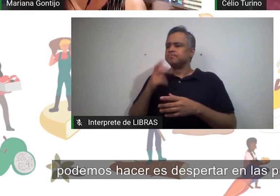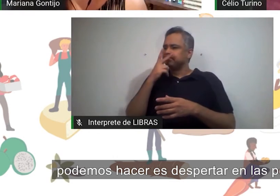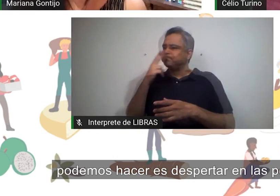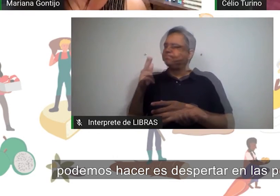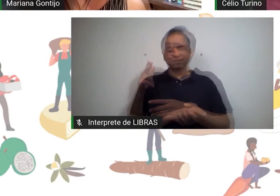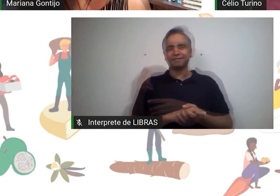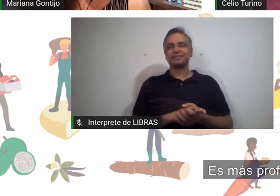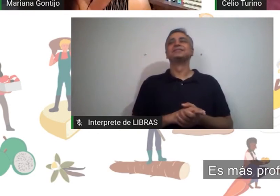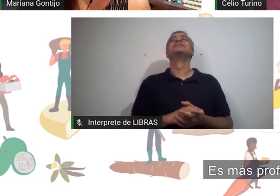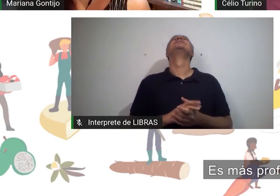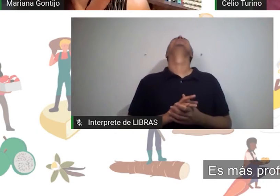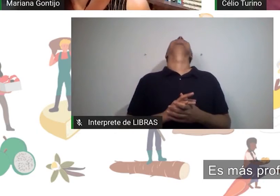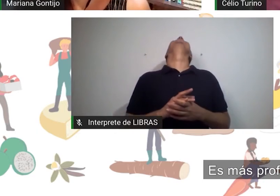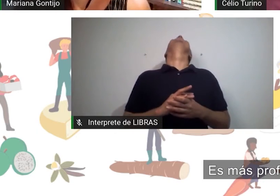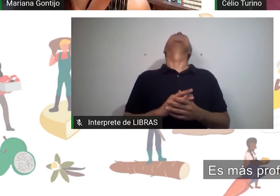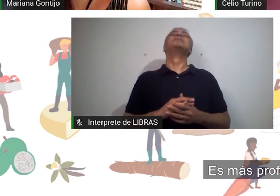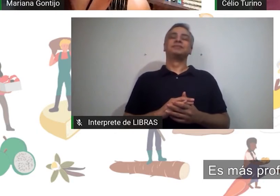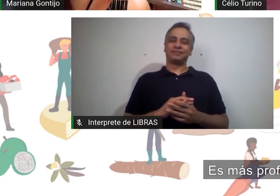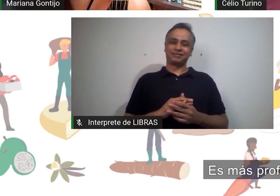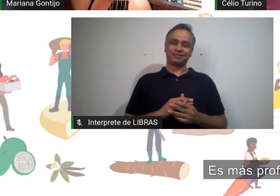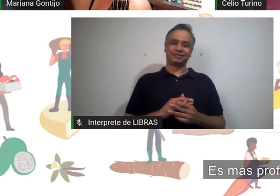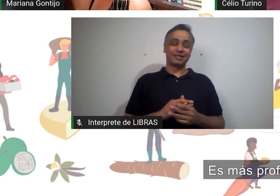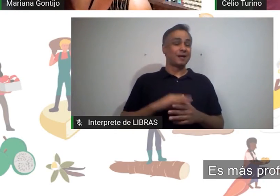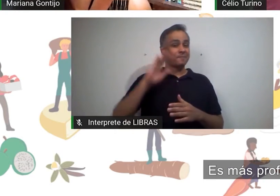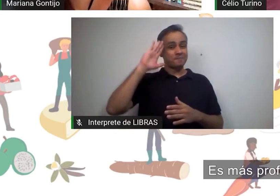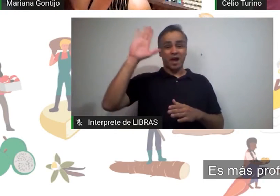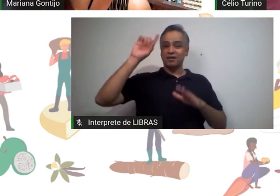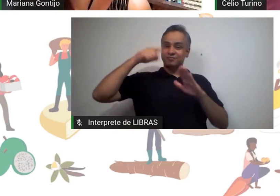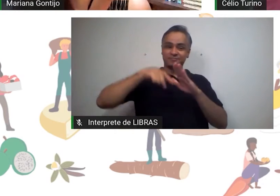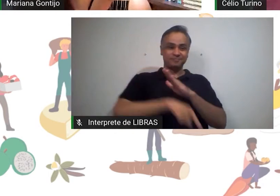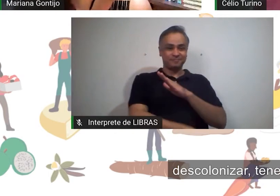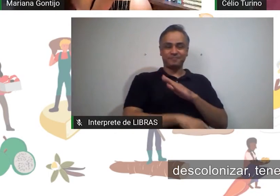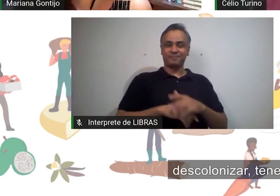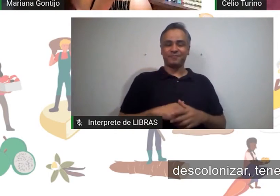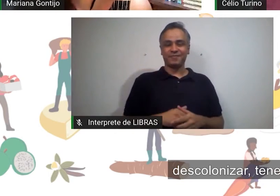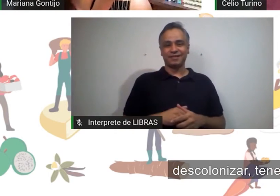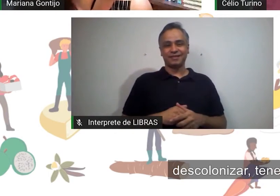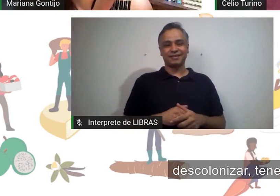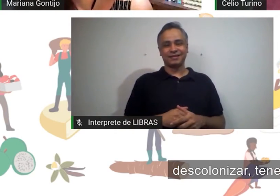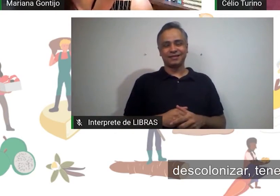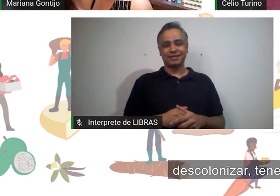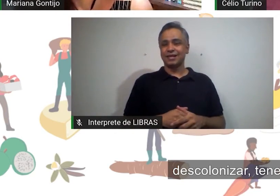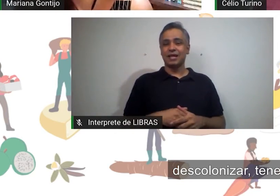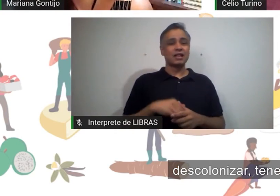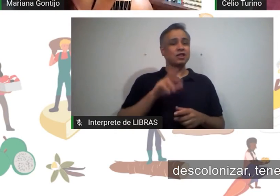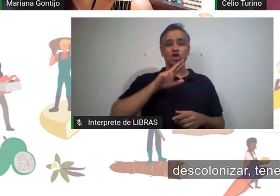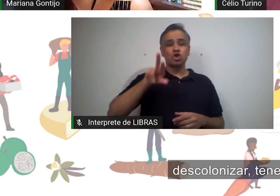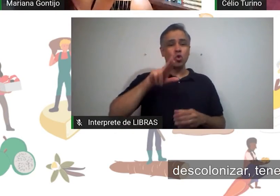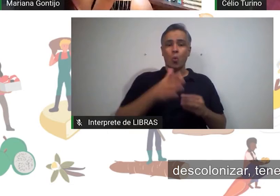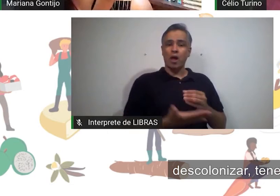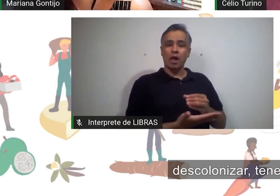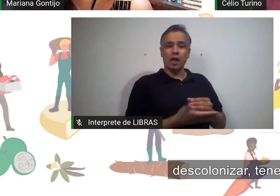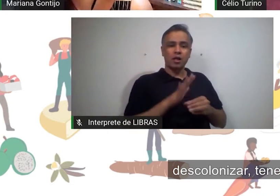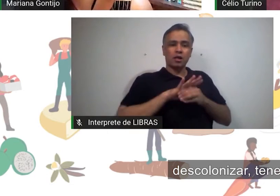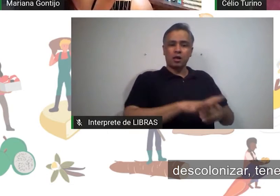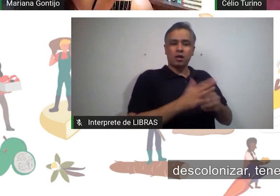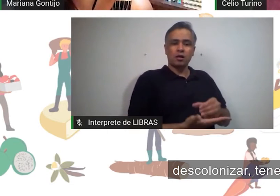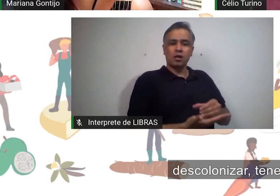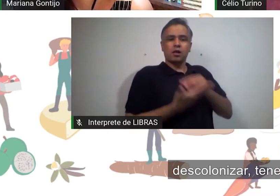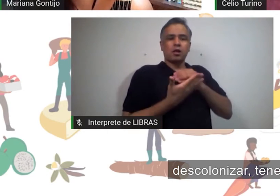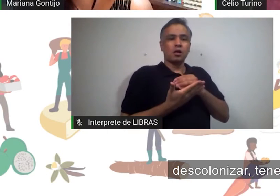própria cultura. É mais fundo, não basta a gente só decolonizar, é preciso a gente ser anti